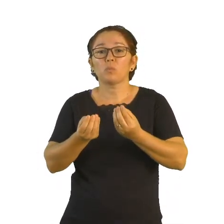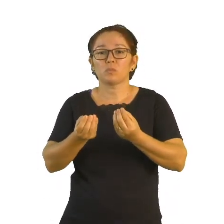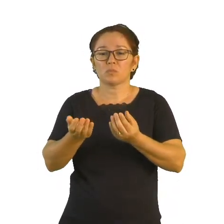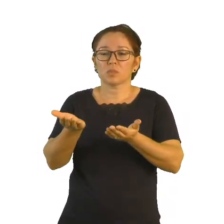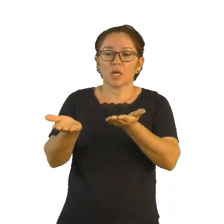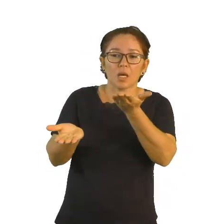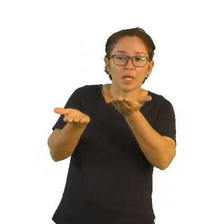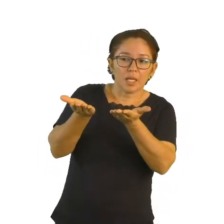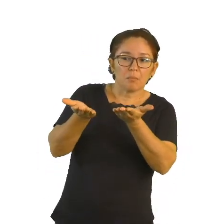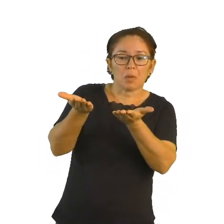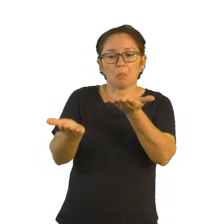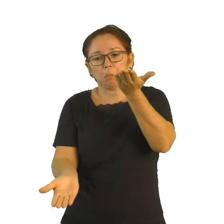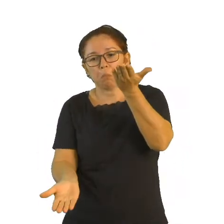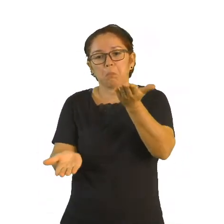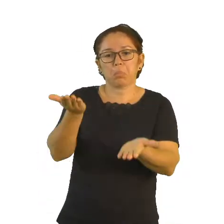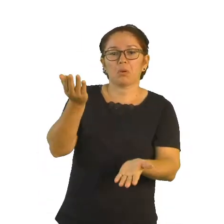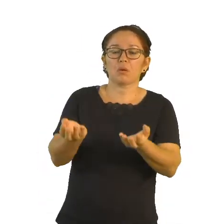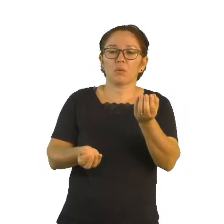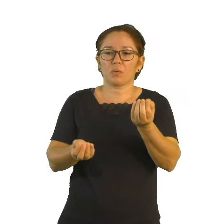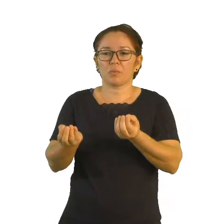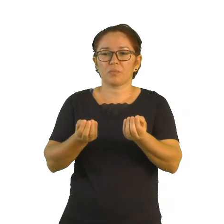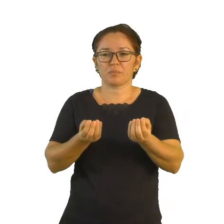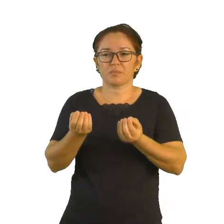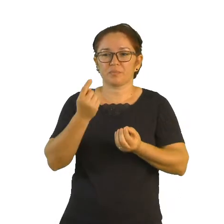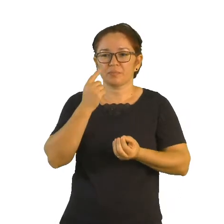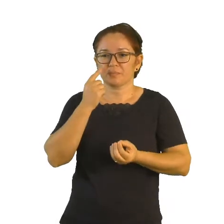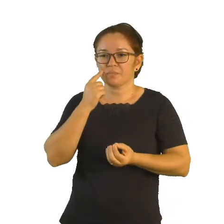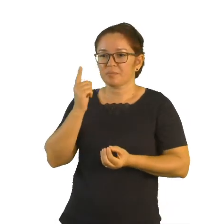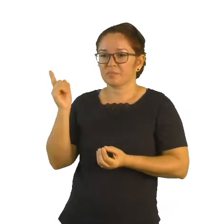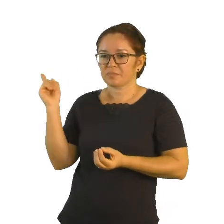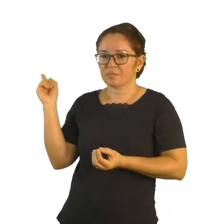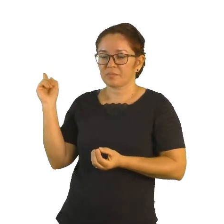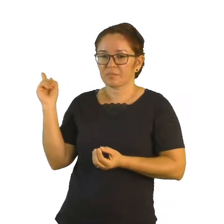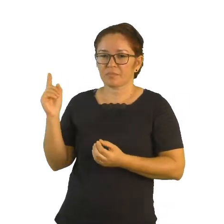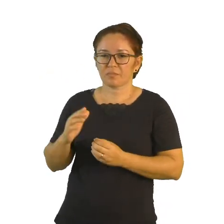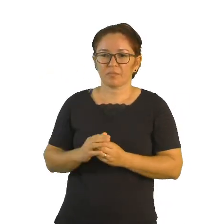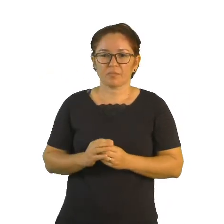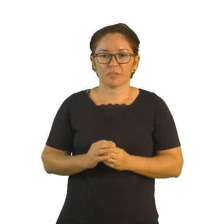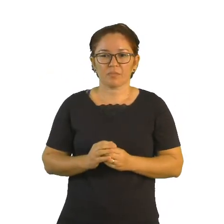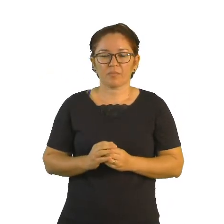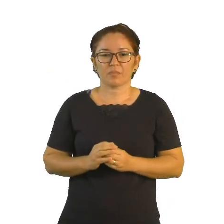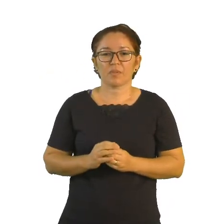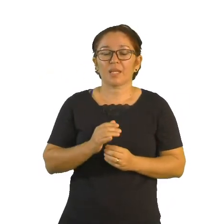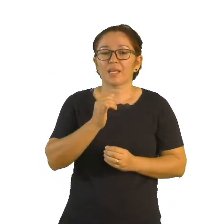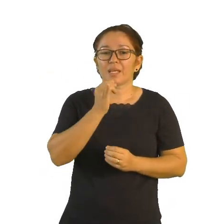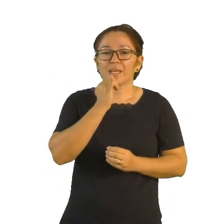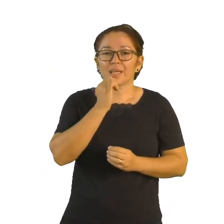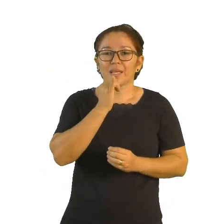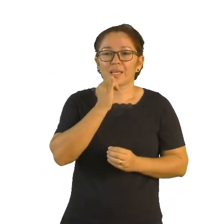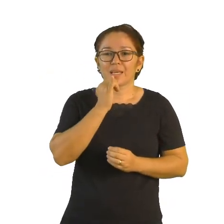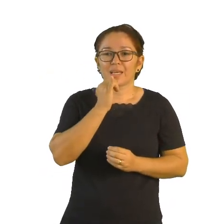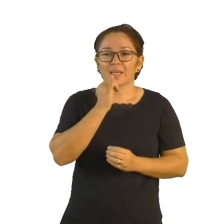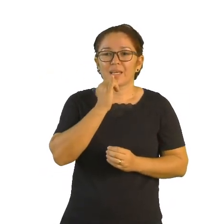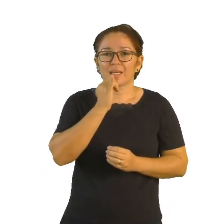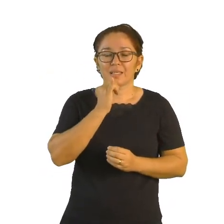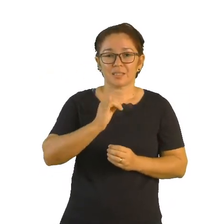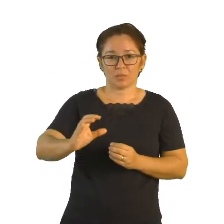países sem desigualdade e 1 para países totalmente